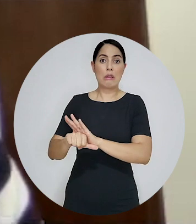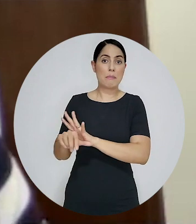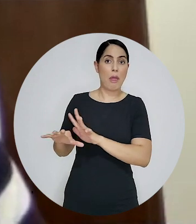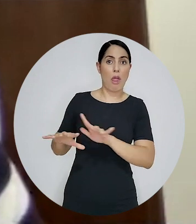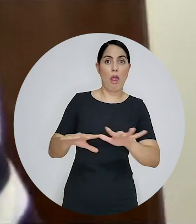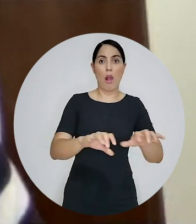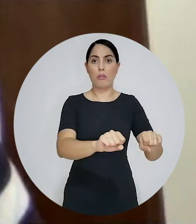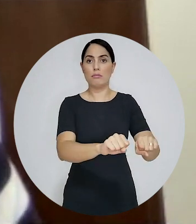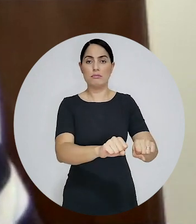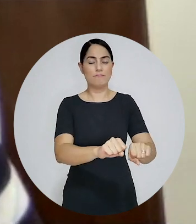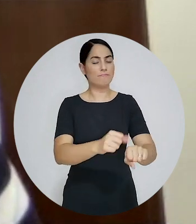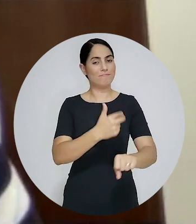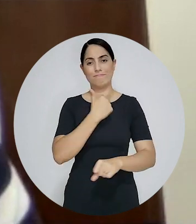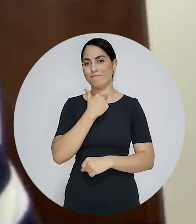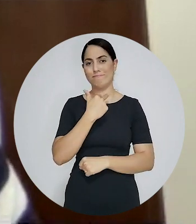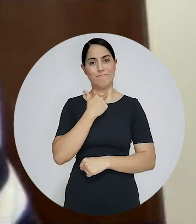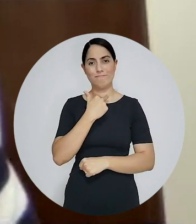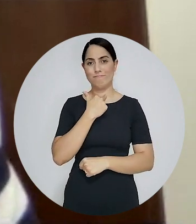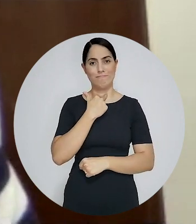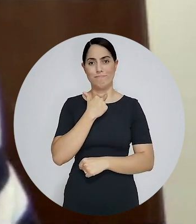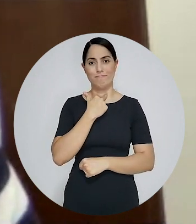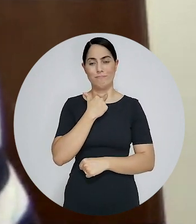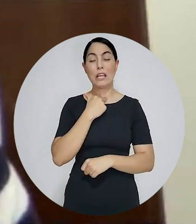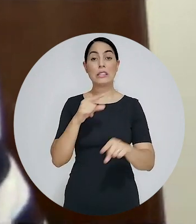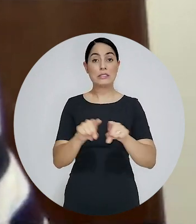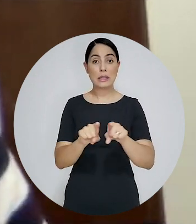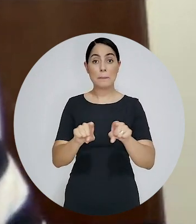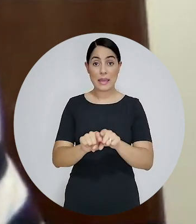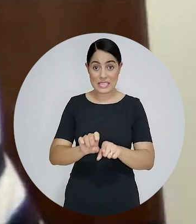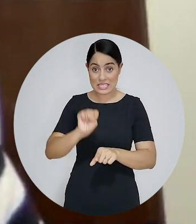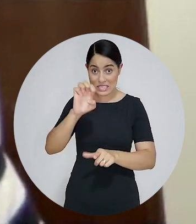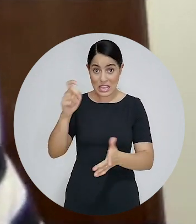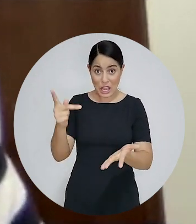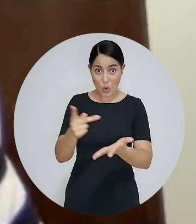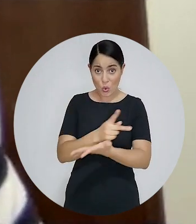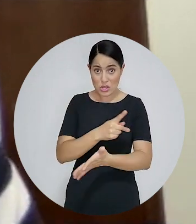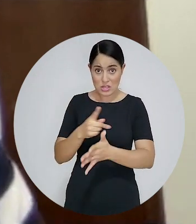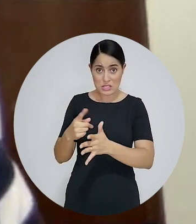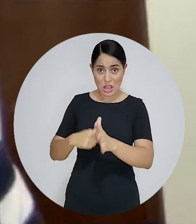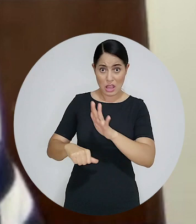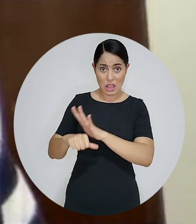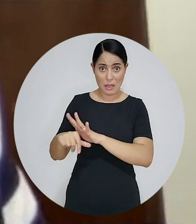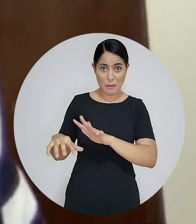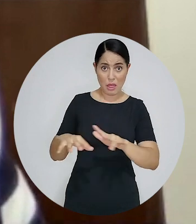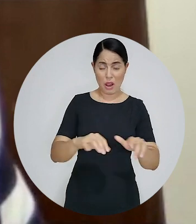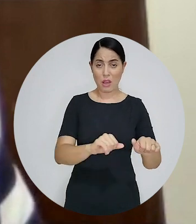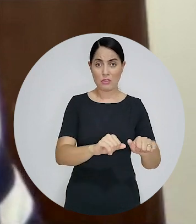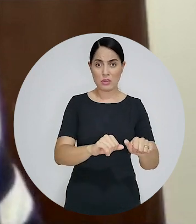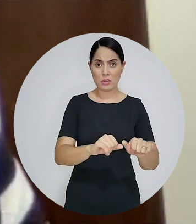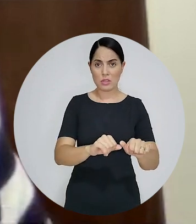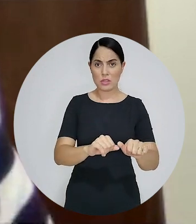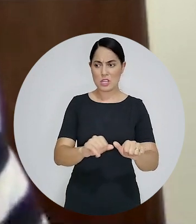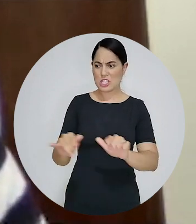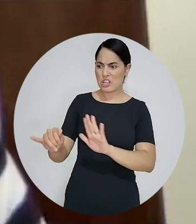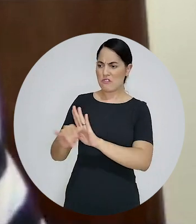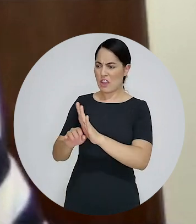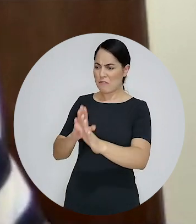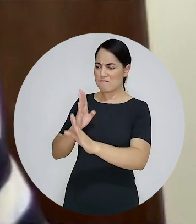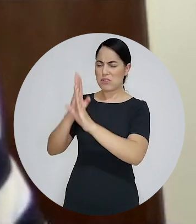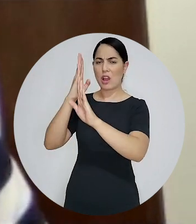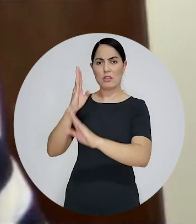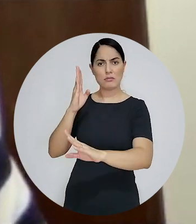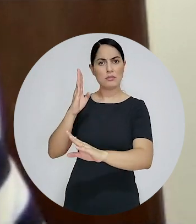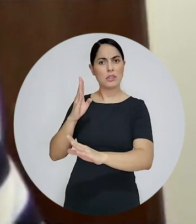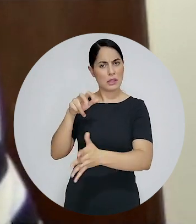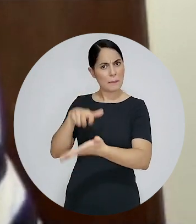ilegais, bem como para conseguir identificar os autores dos danos ambientais, puni-los